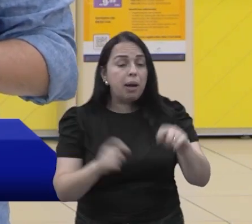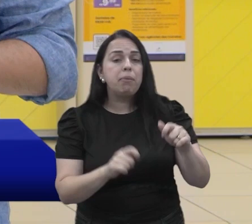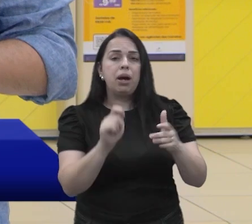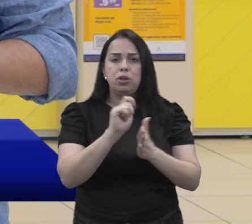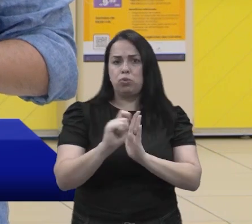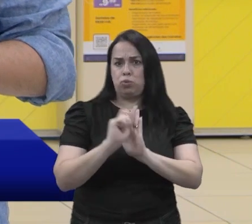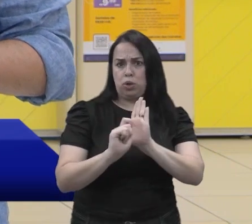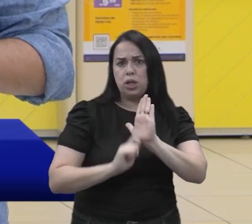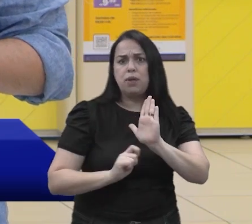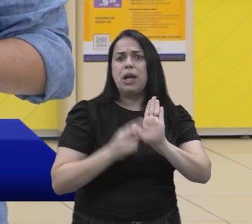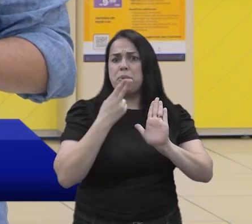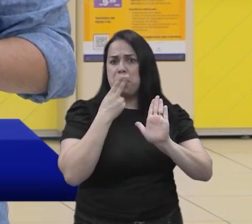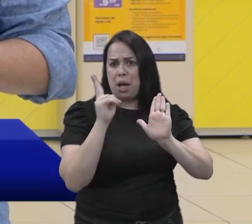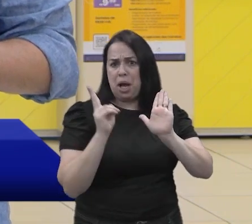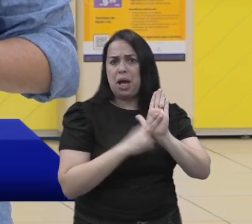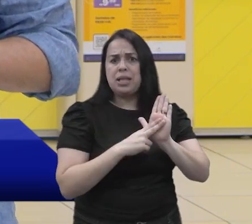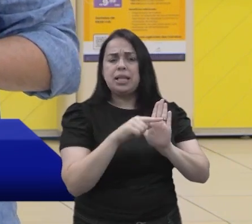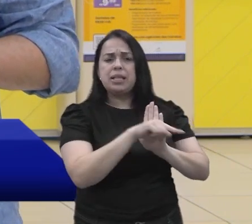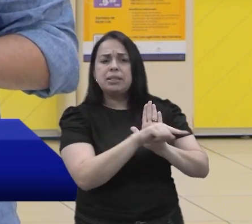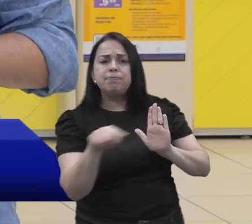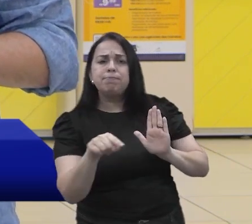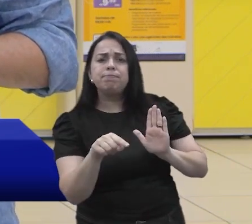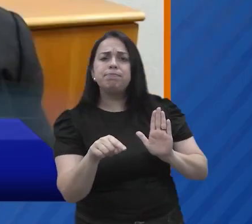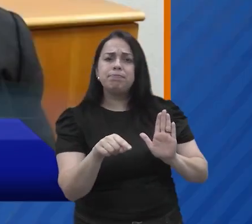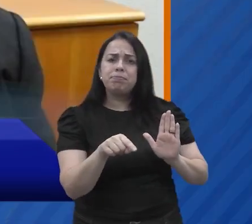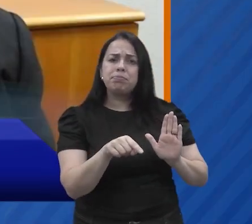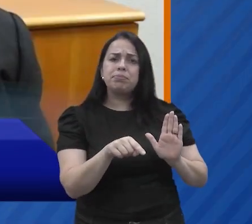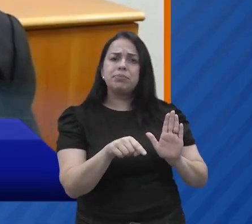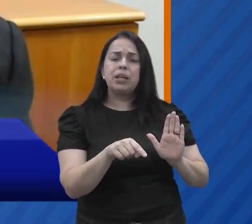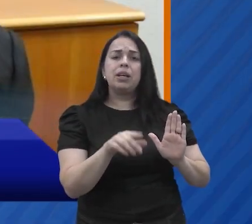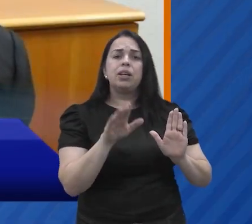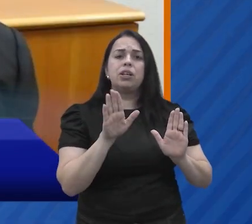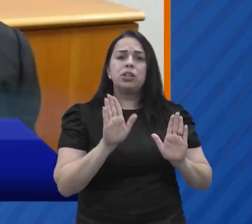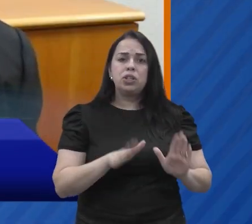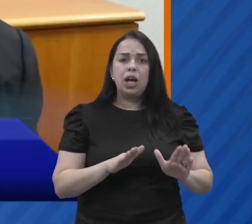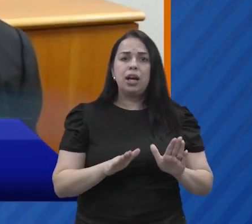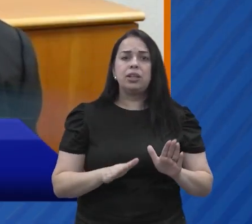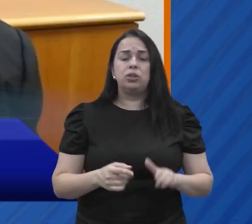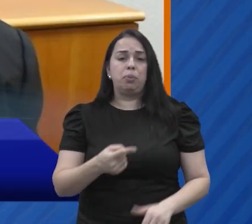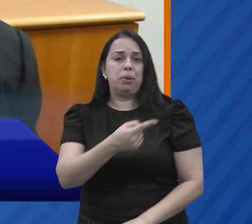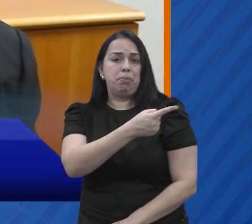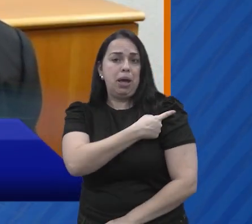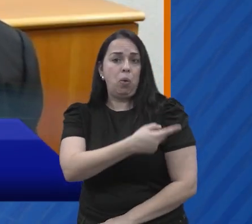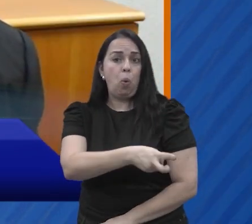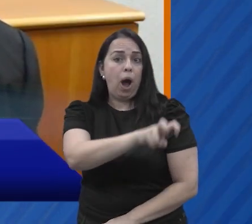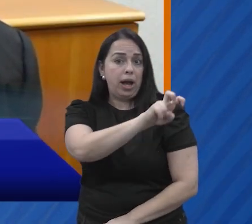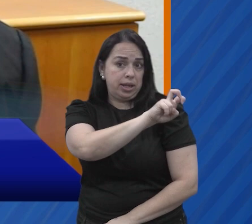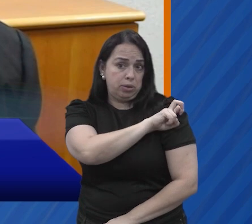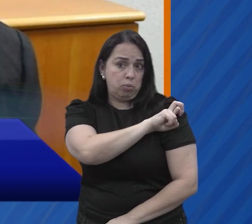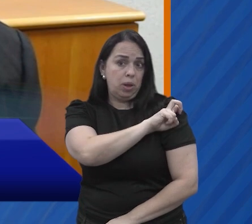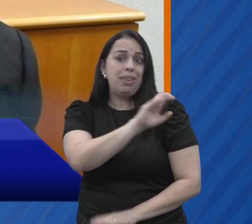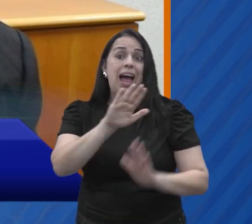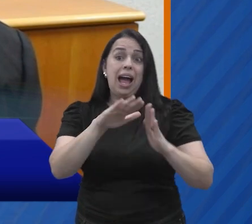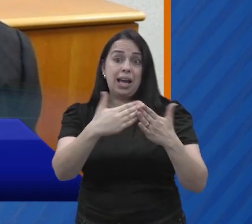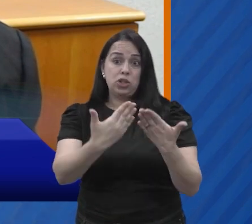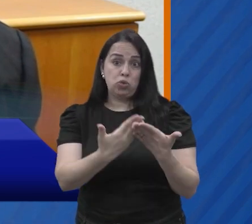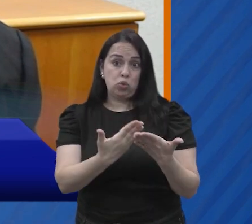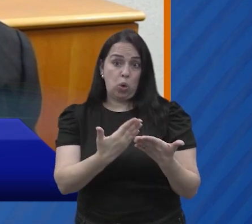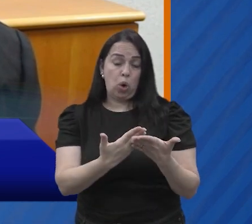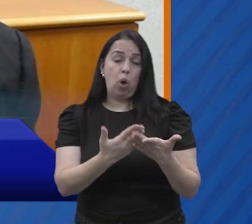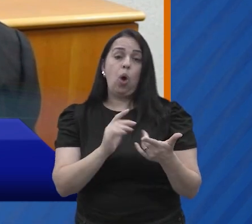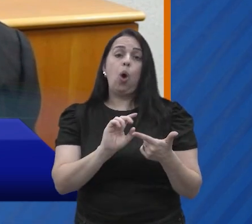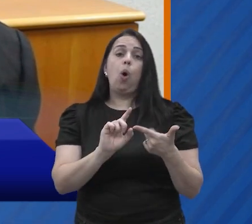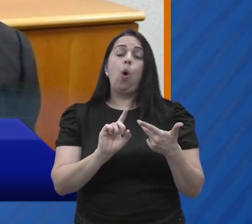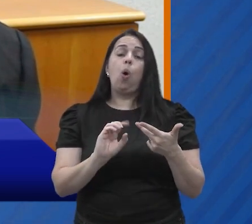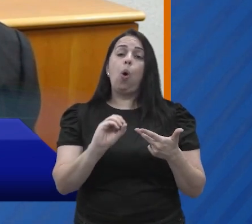essas crianças atendidas pela campanha? Vamos conferir. As crianças que podem escrever, podem ter suas cartinhas